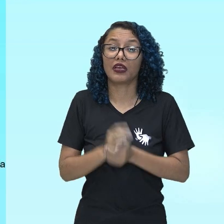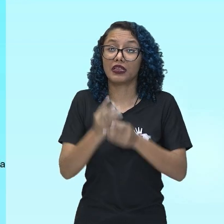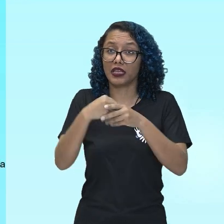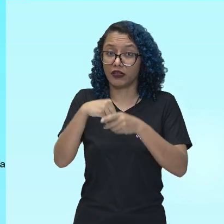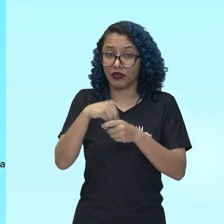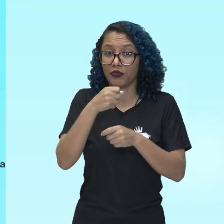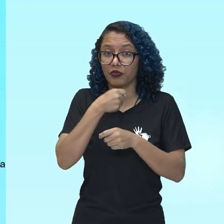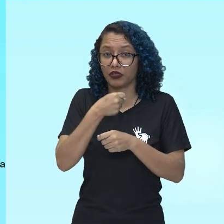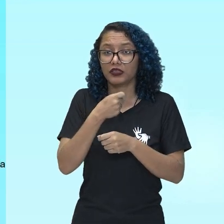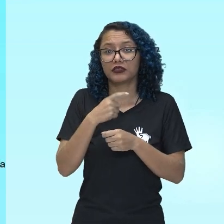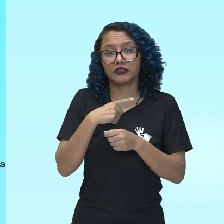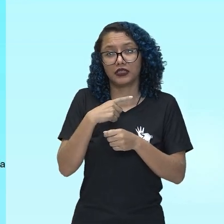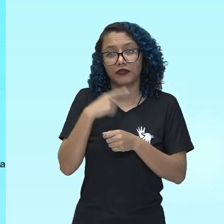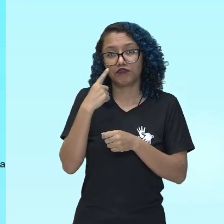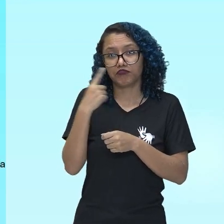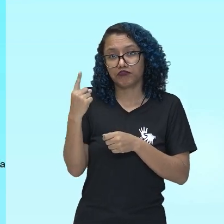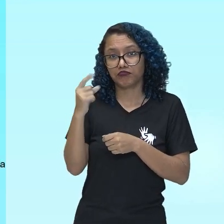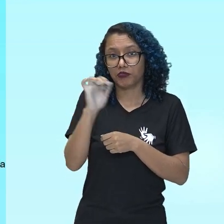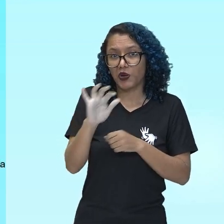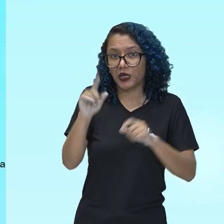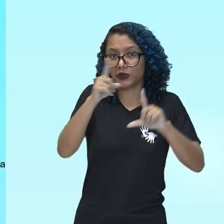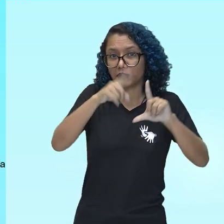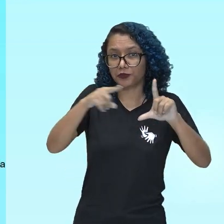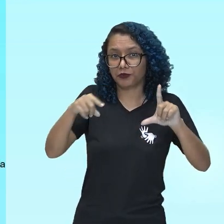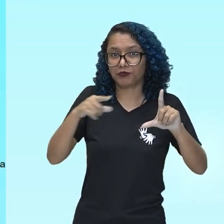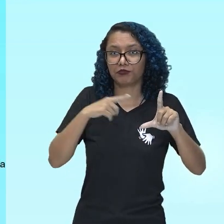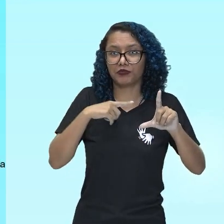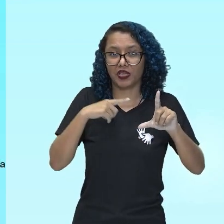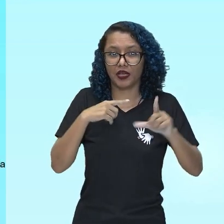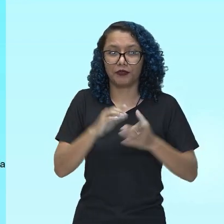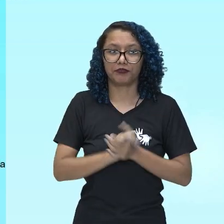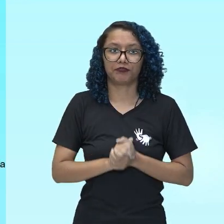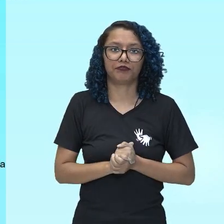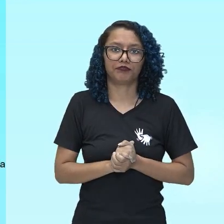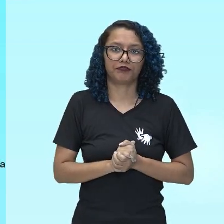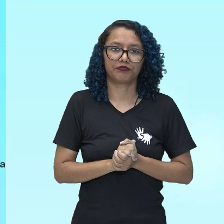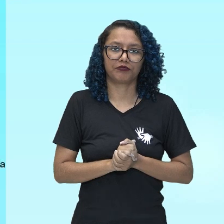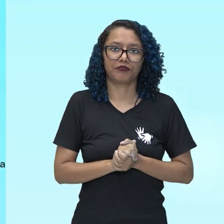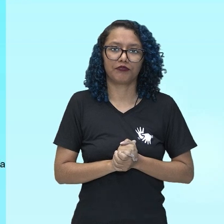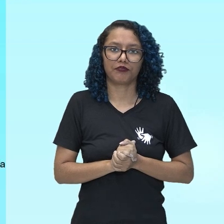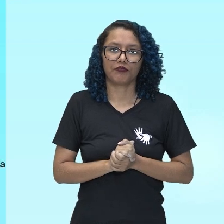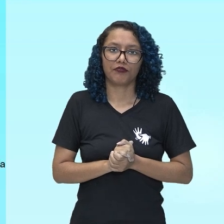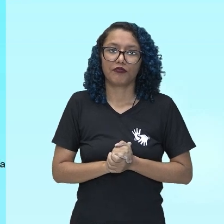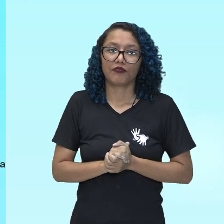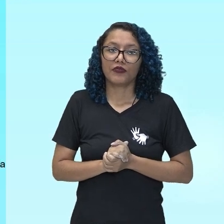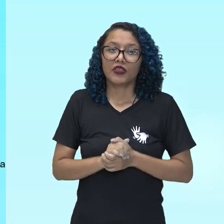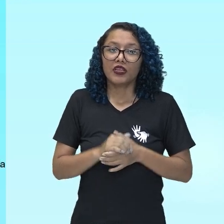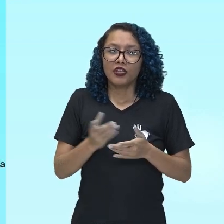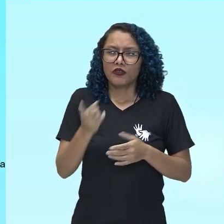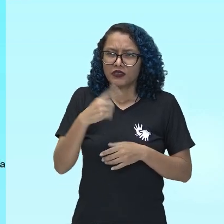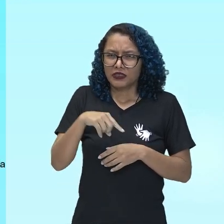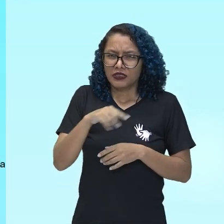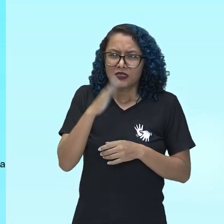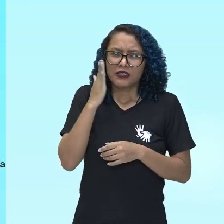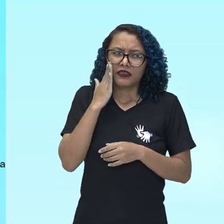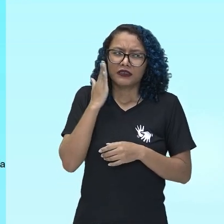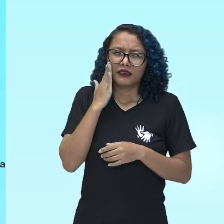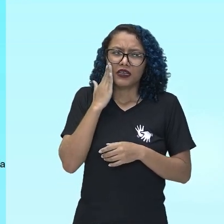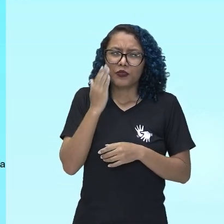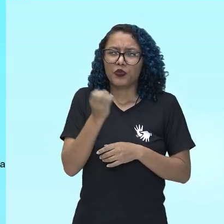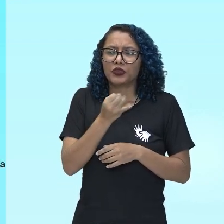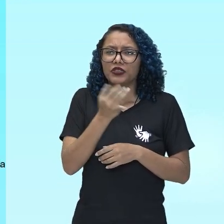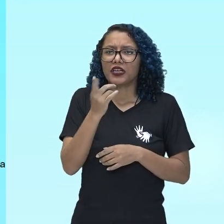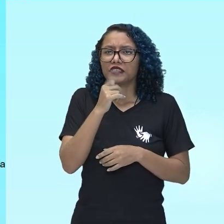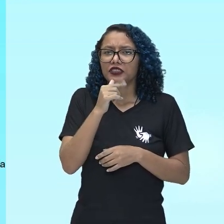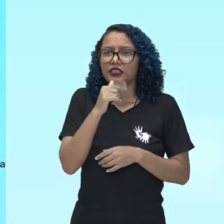esse infográfico. Vamos analisar esse infográfico aí? Você sabe quantos litros de água são necessários para